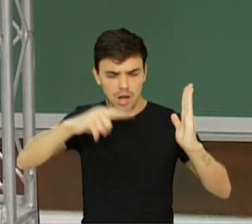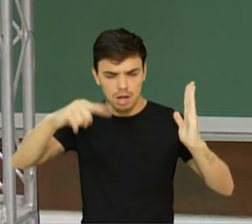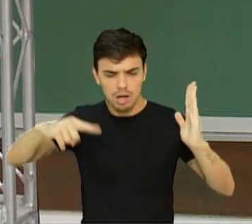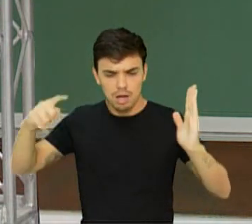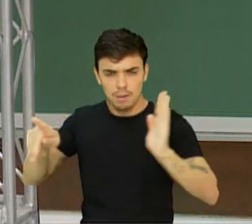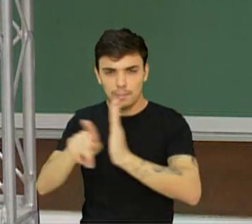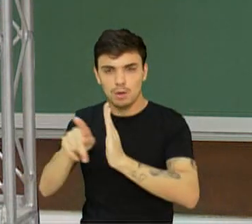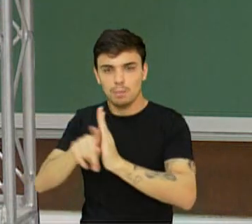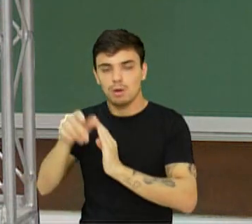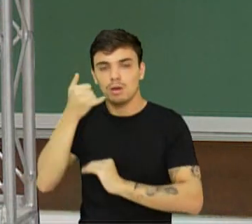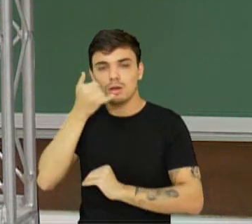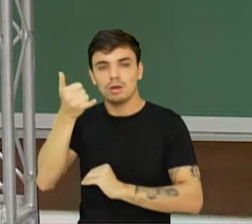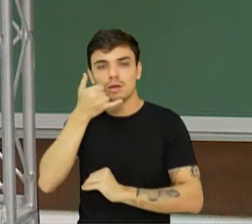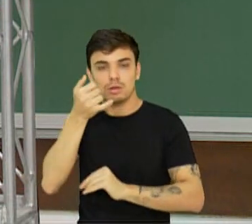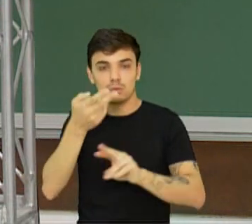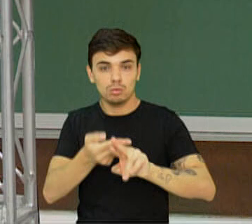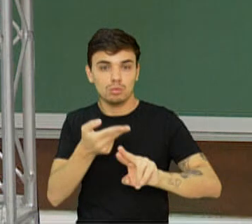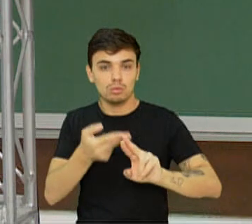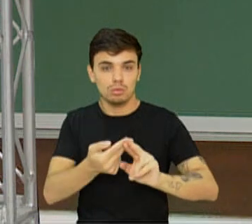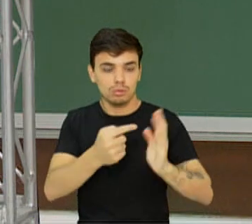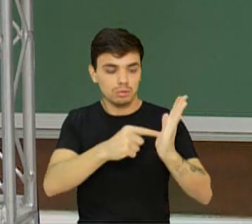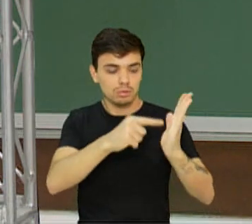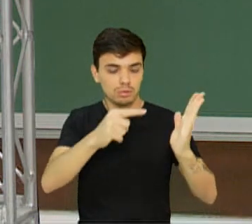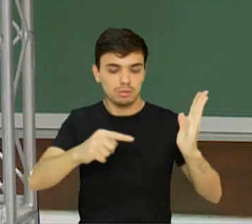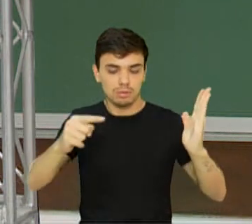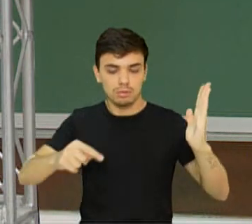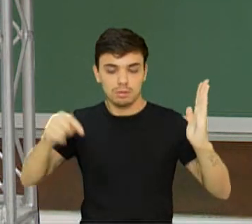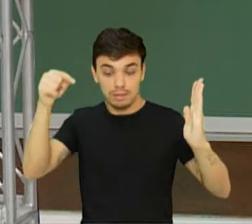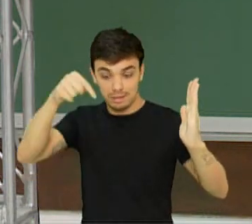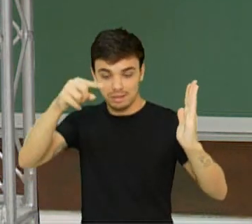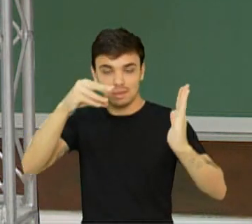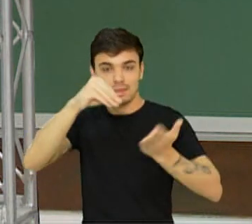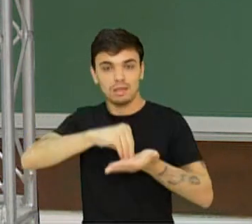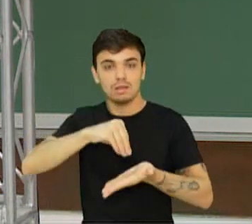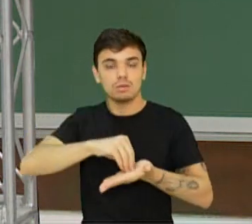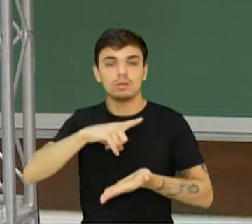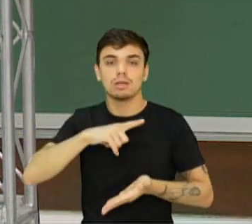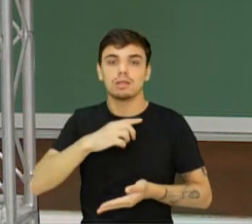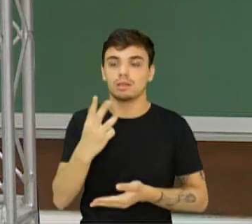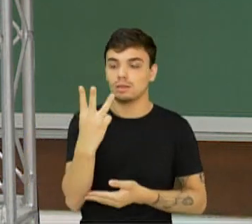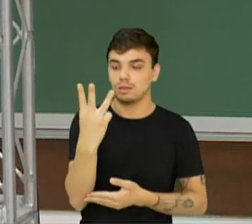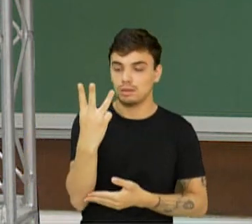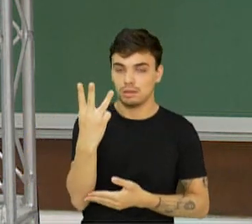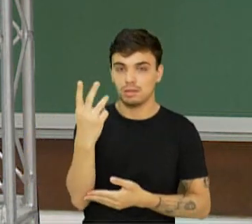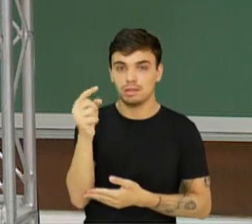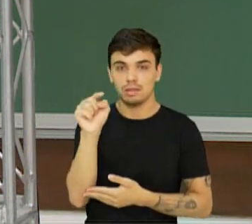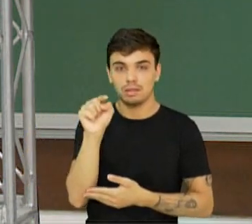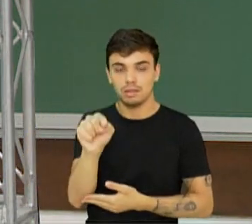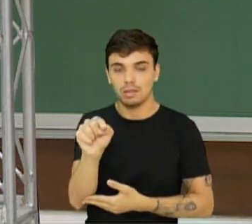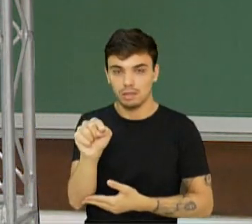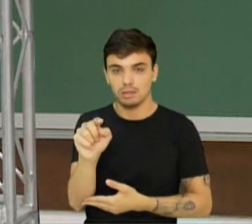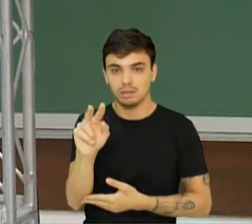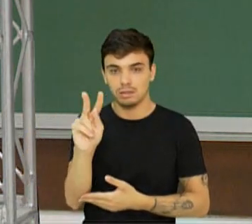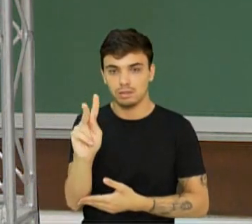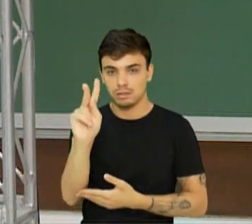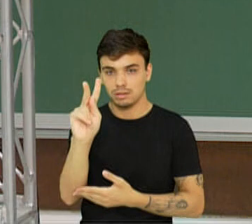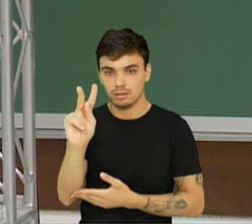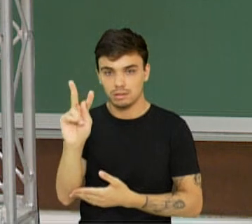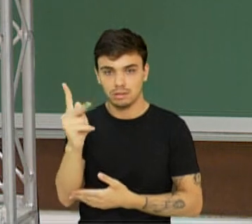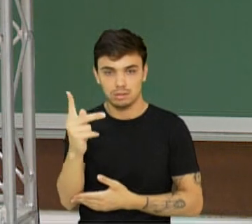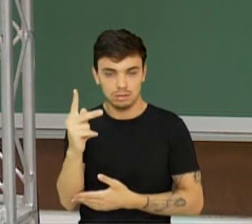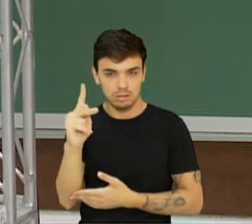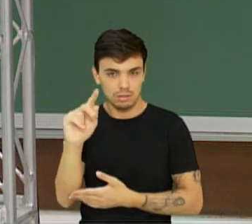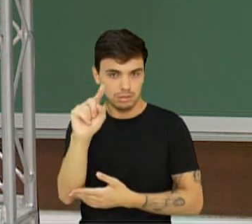telefone fixo que utiliza uma onda portadora de 3 kHz. Aqui está certo. 3 kHz é 3.000